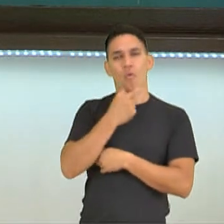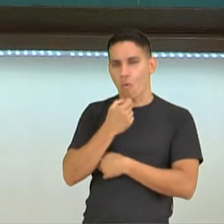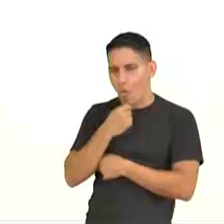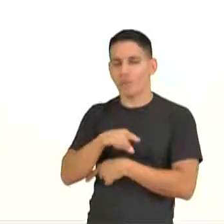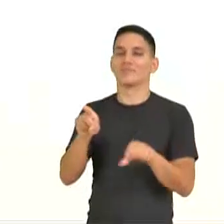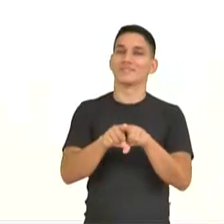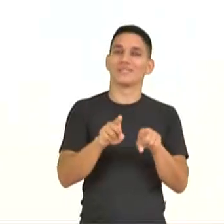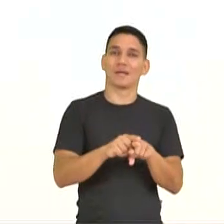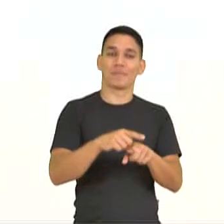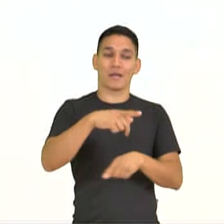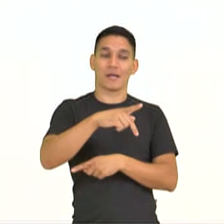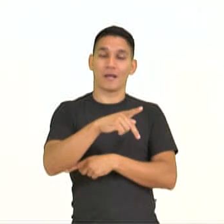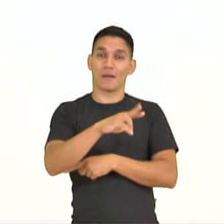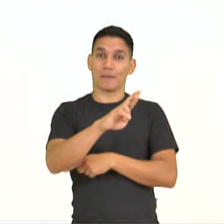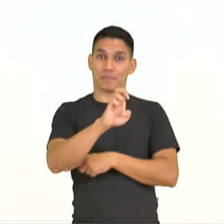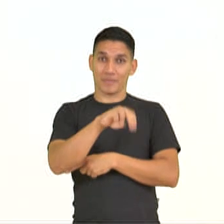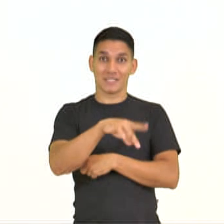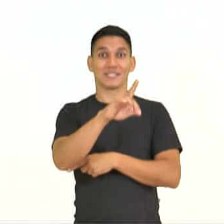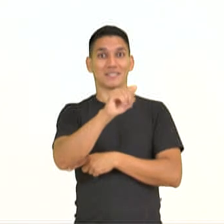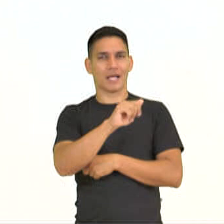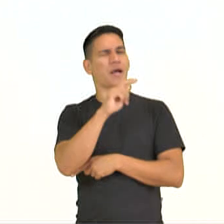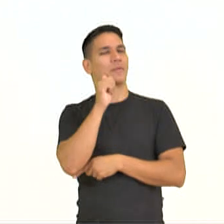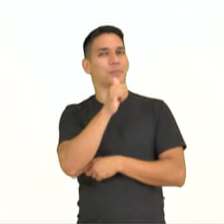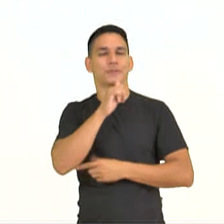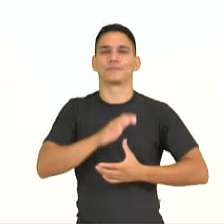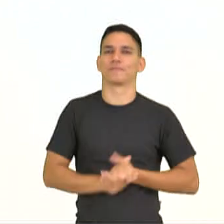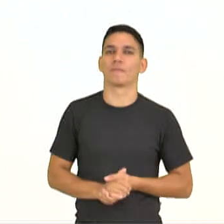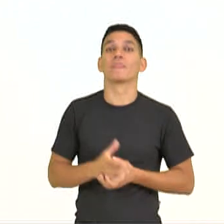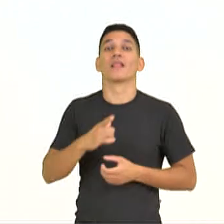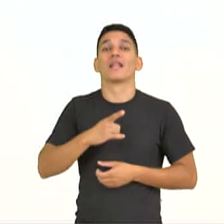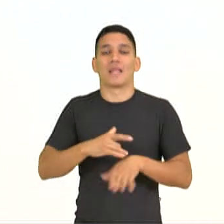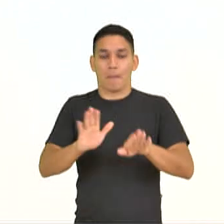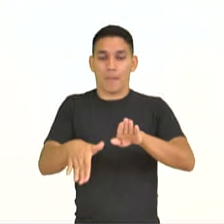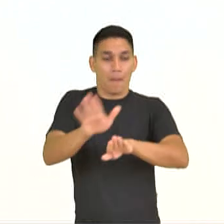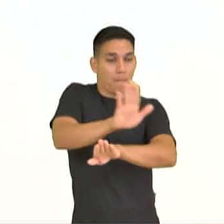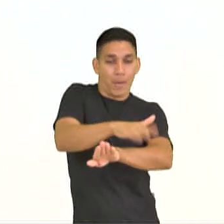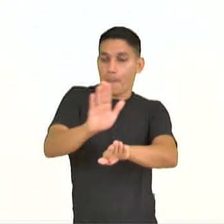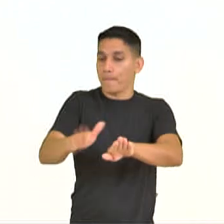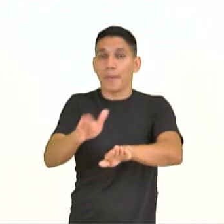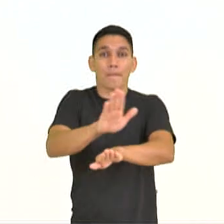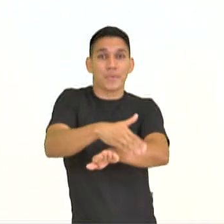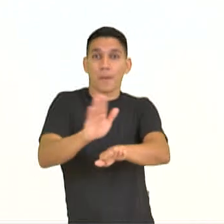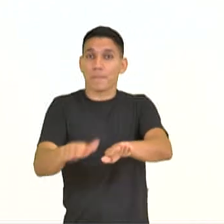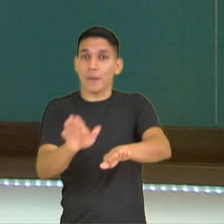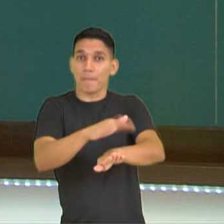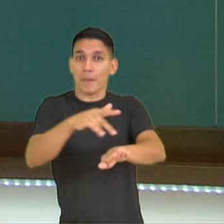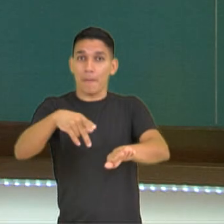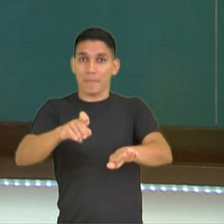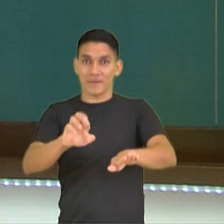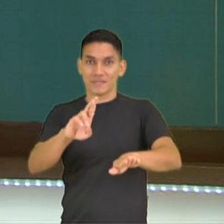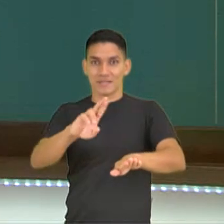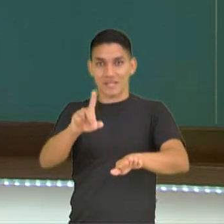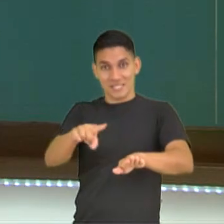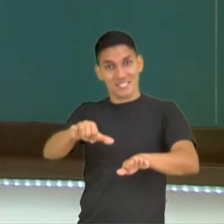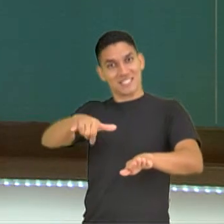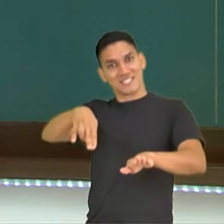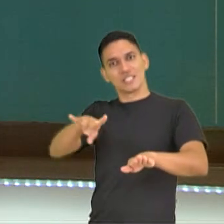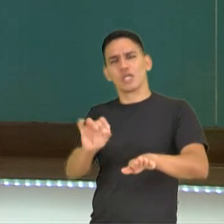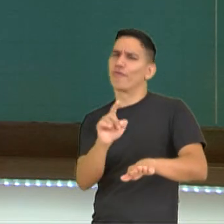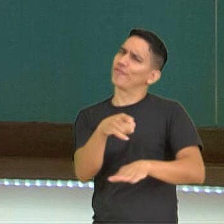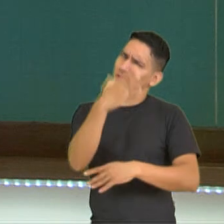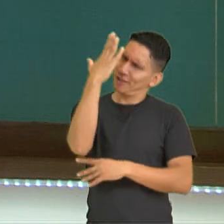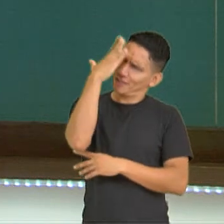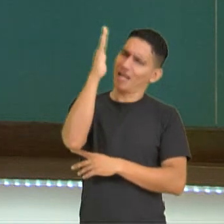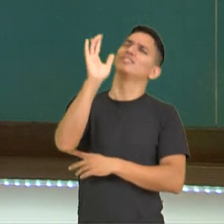O pezinho, aquela música simples e bela, aquela música que você com certeza algum dia já